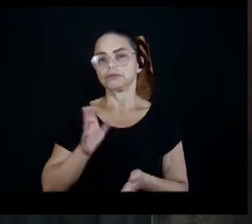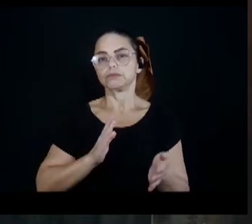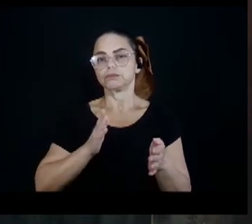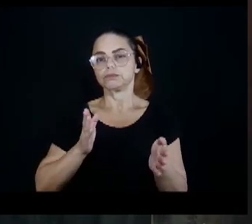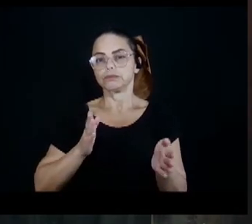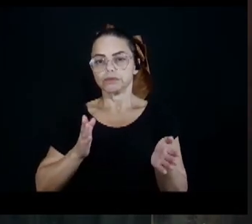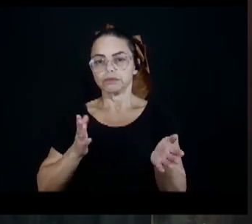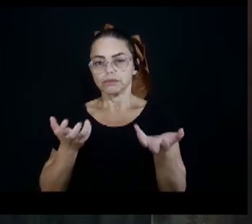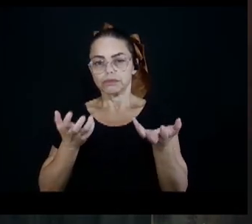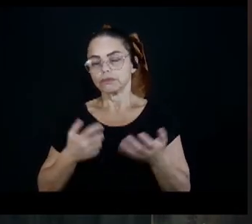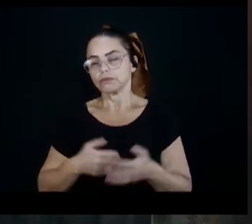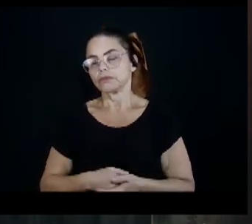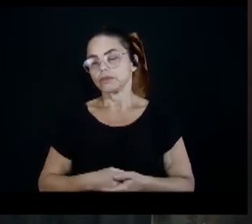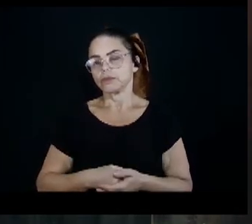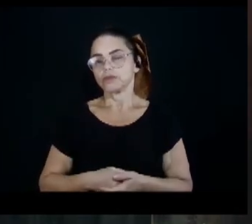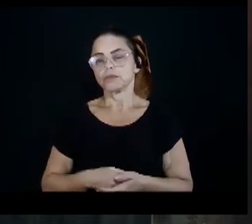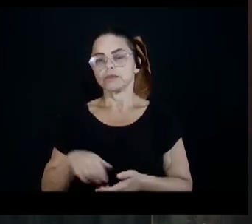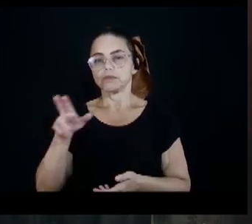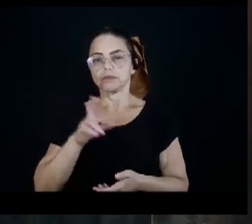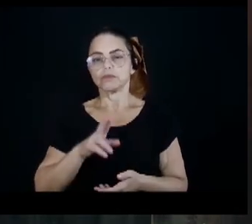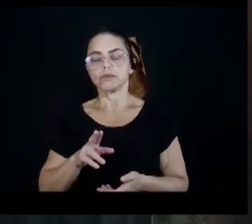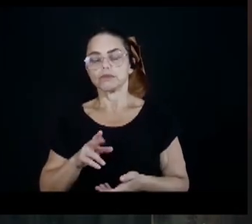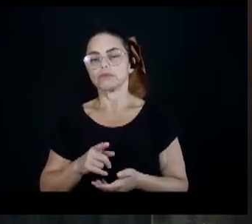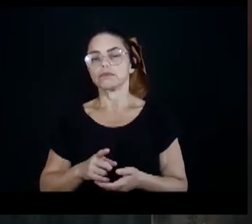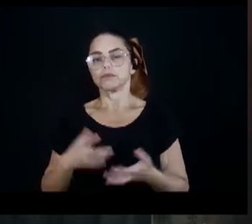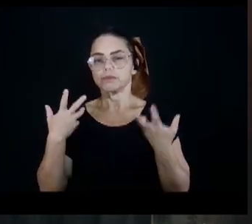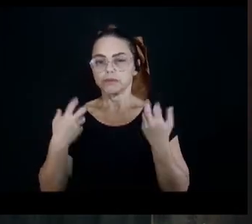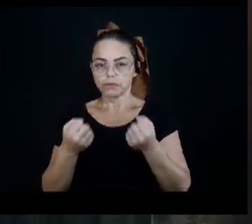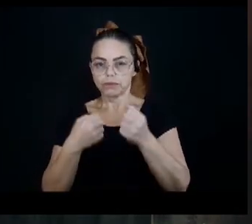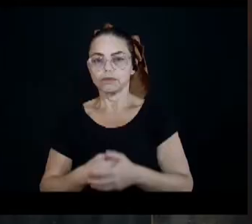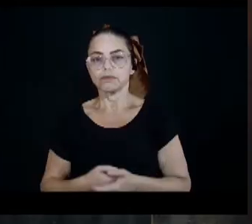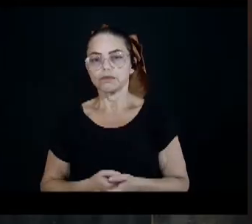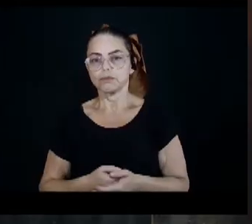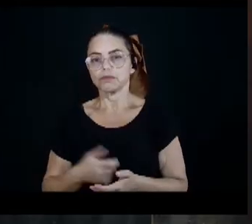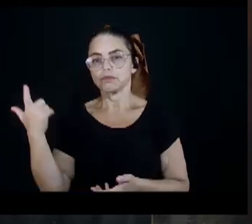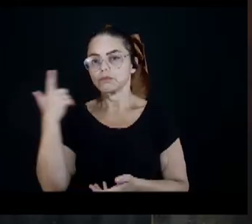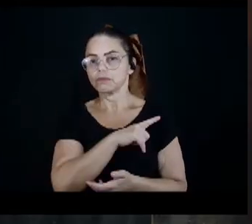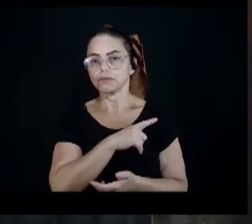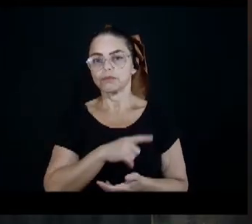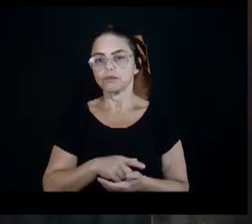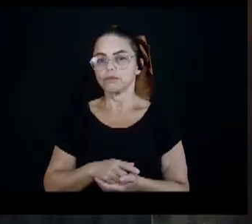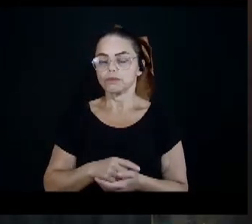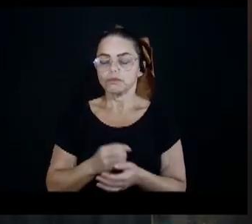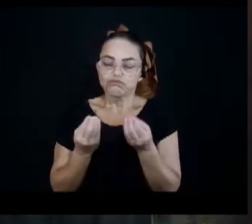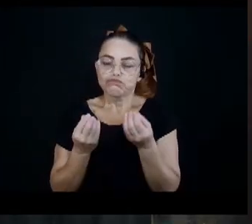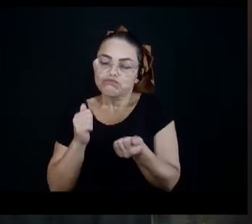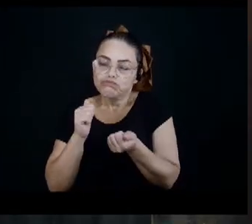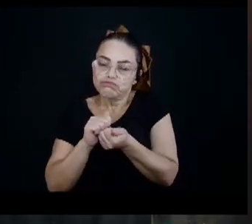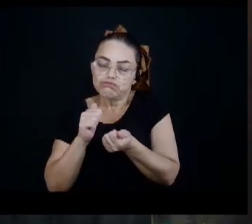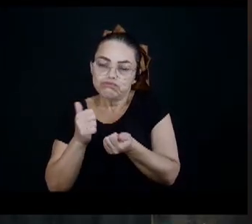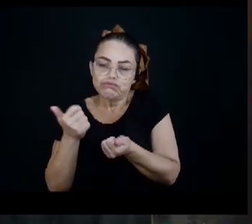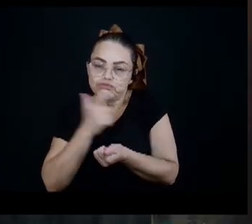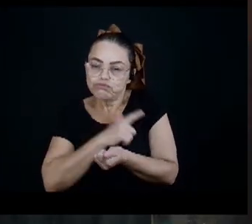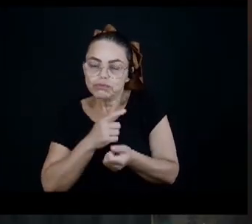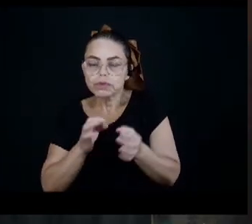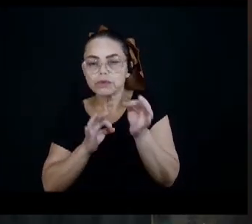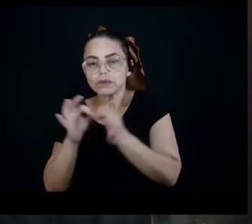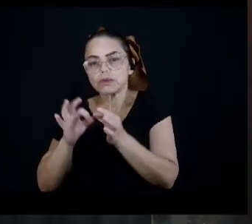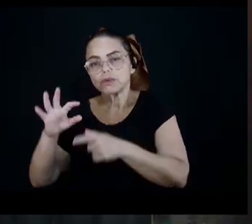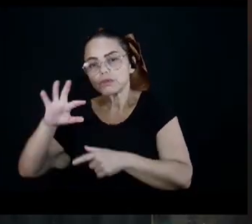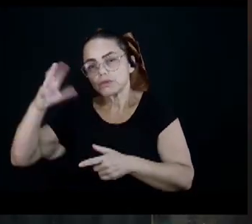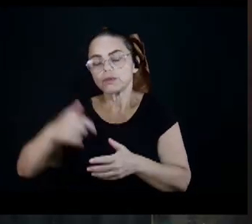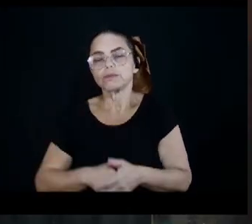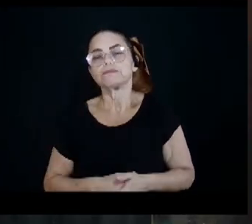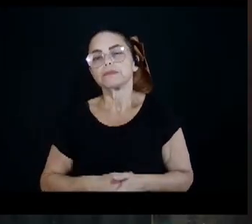Rúbia? Quando as pessoas estão dispostas, né? Elas conseguem os jeitinhos e as coisas acontecem, e aí que está o perigo.